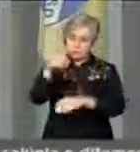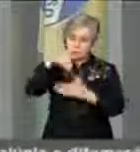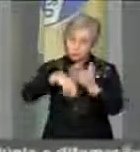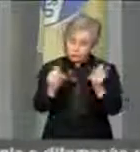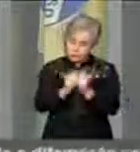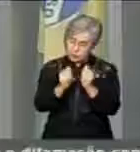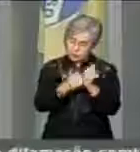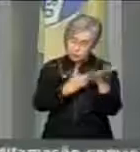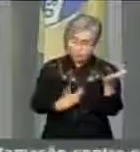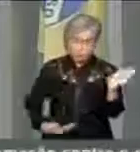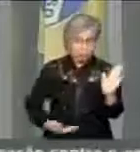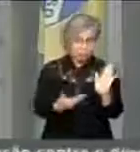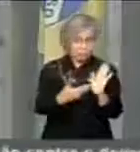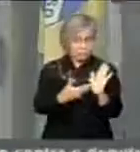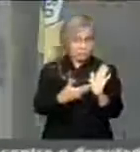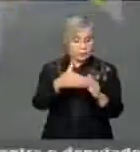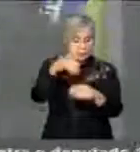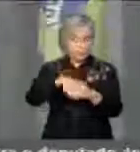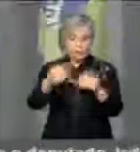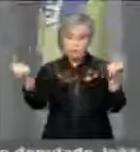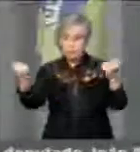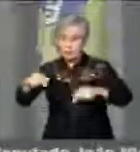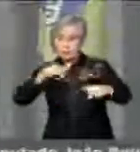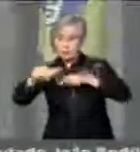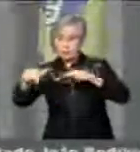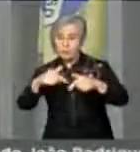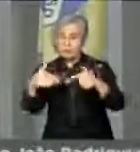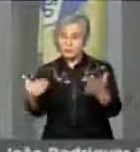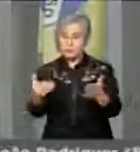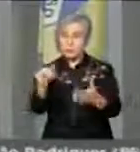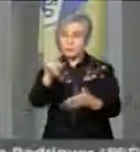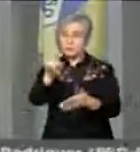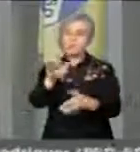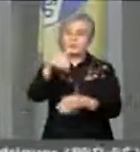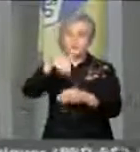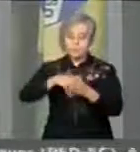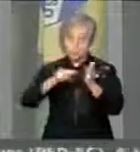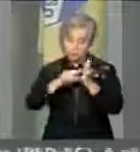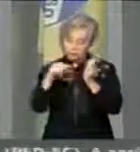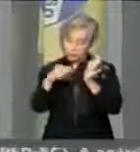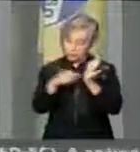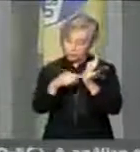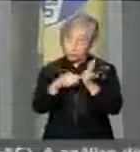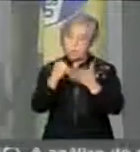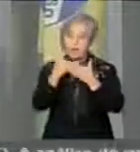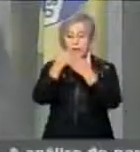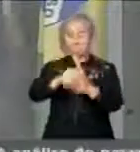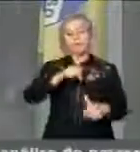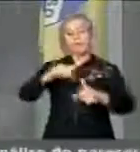governo nessa medida, vota contra o trabalhador. Quem vota pelo destaque, vota